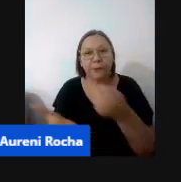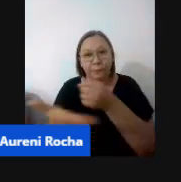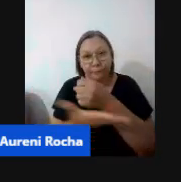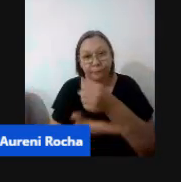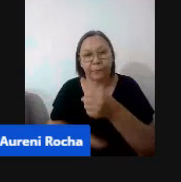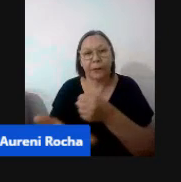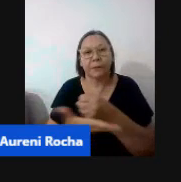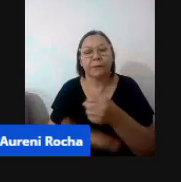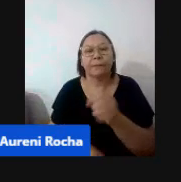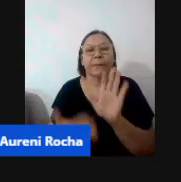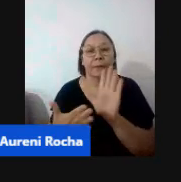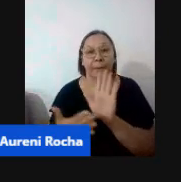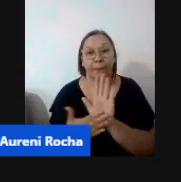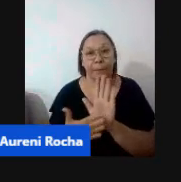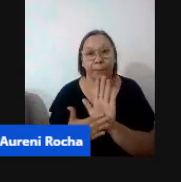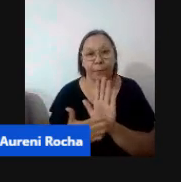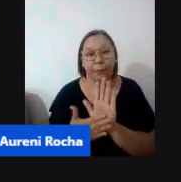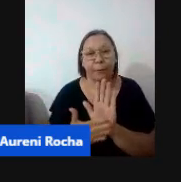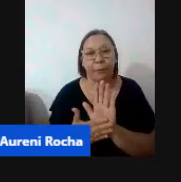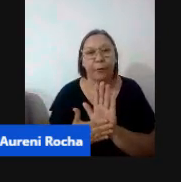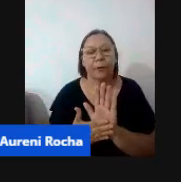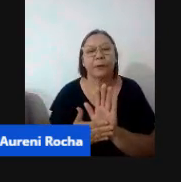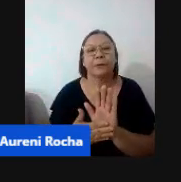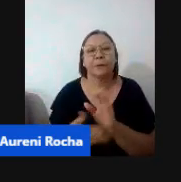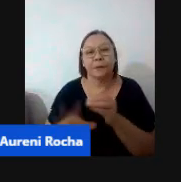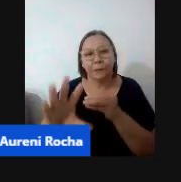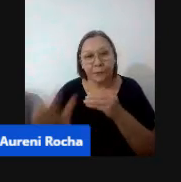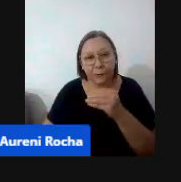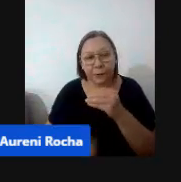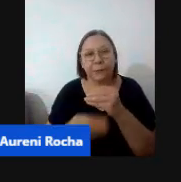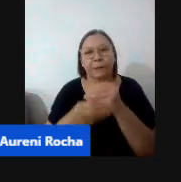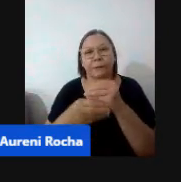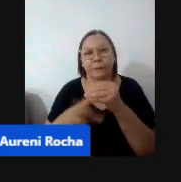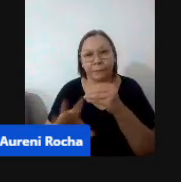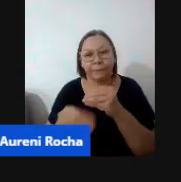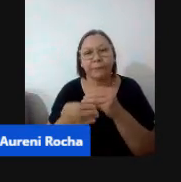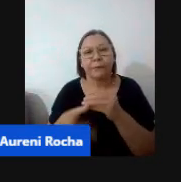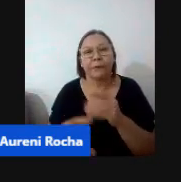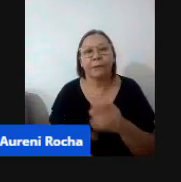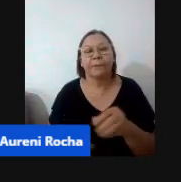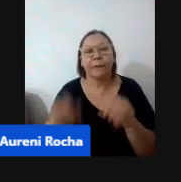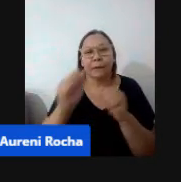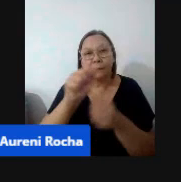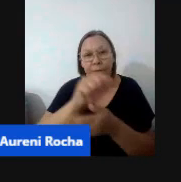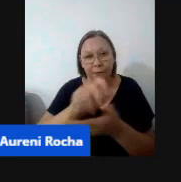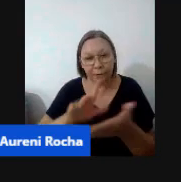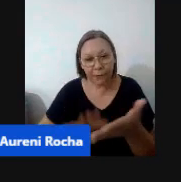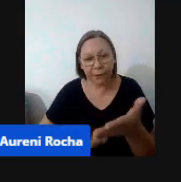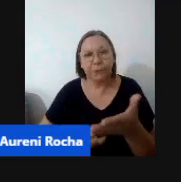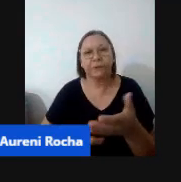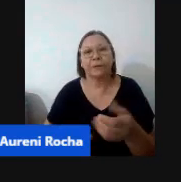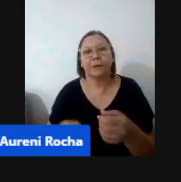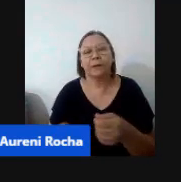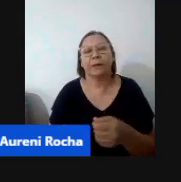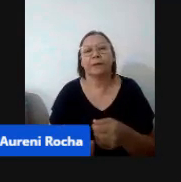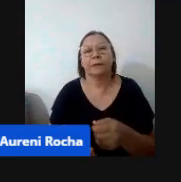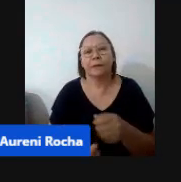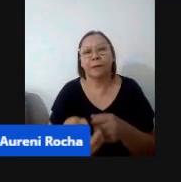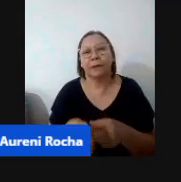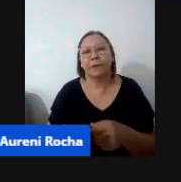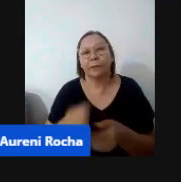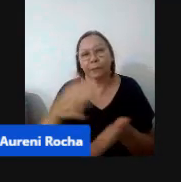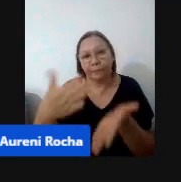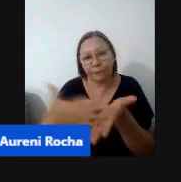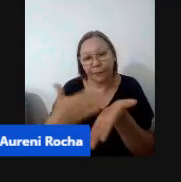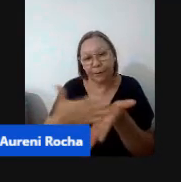de complementação e produção de atividades referentes ao caderno base 3, ok? Esperamos